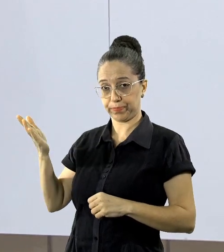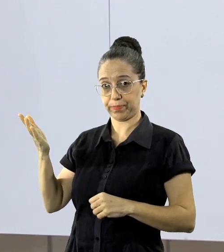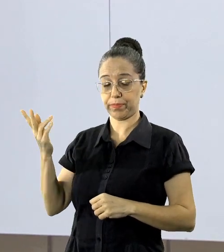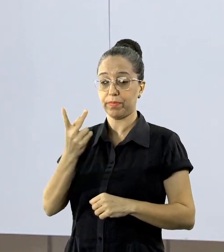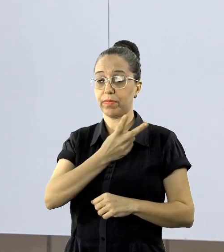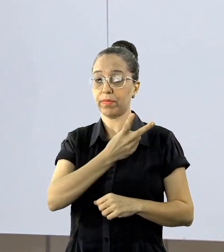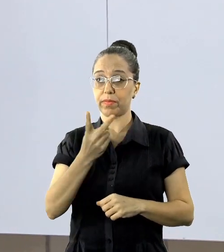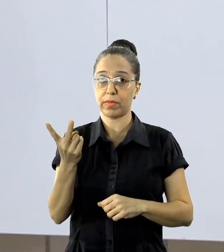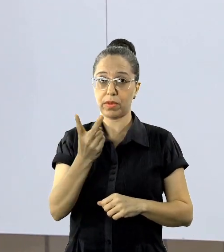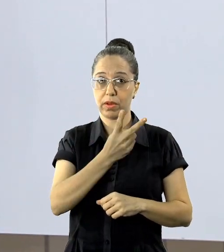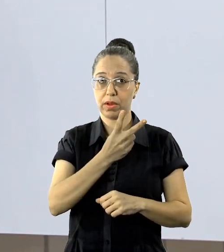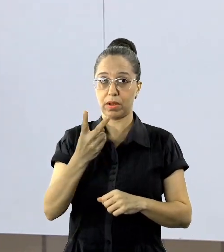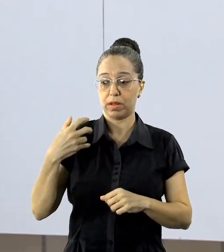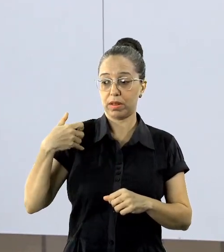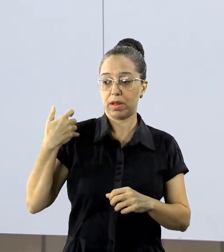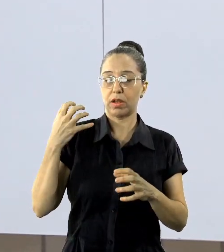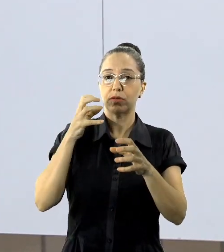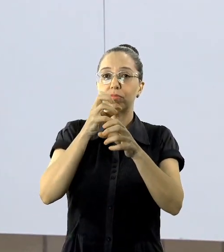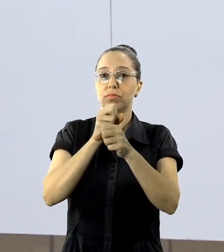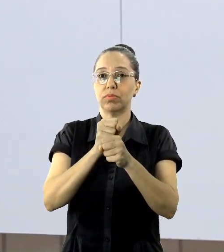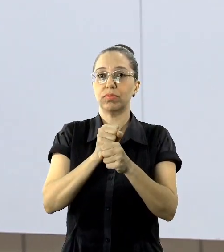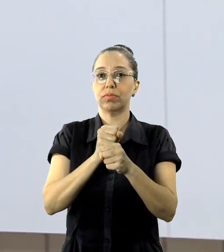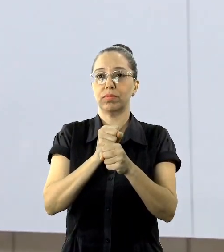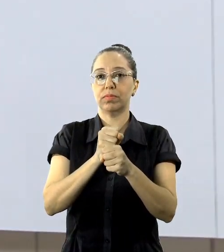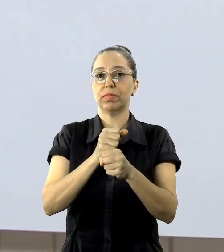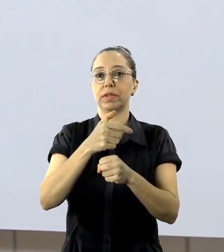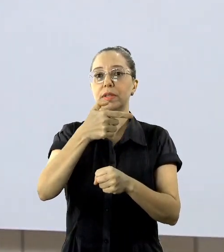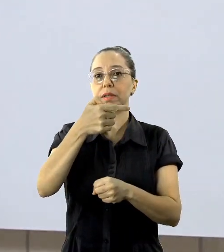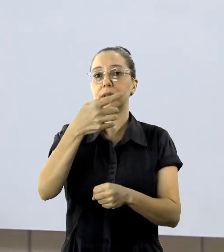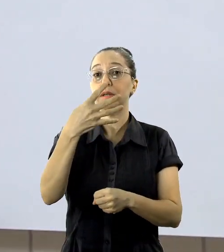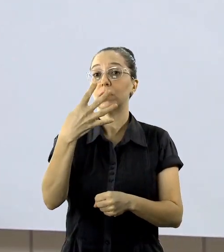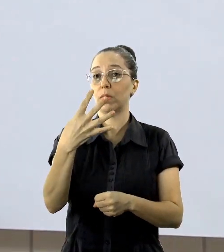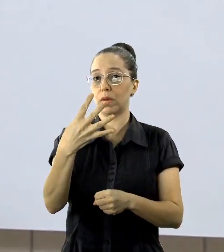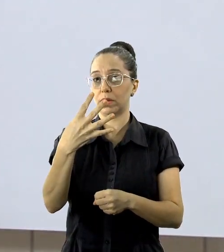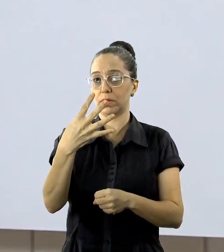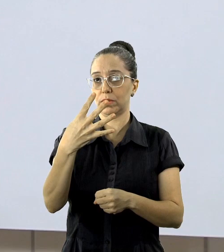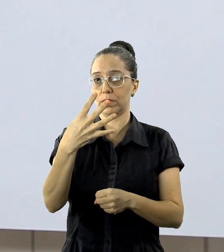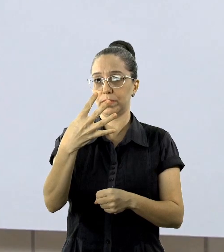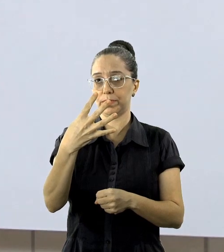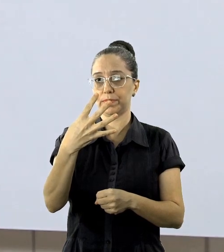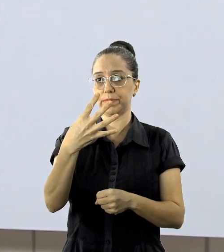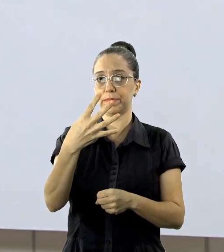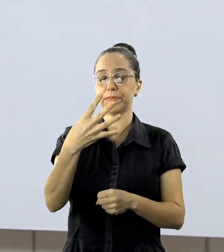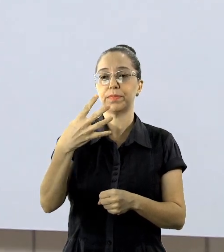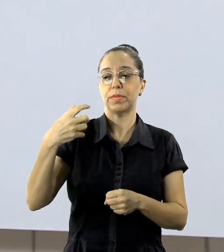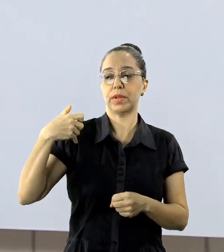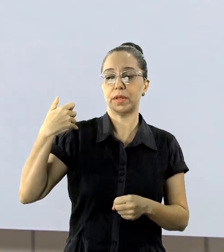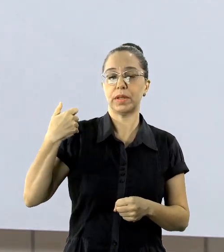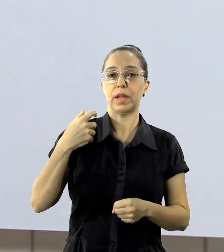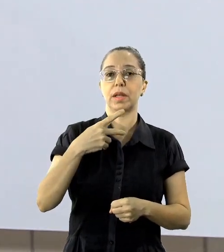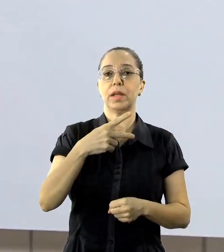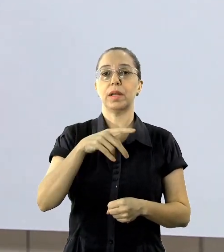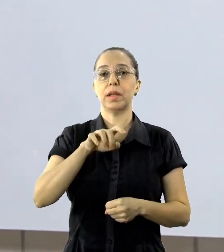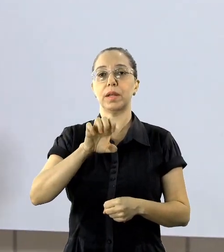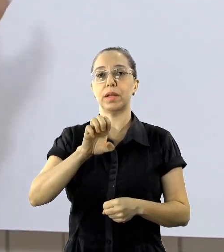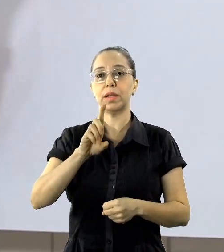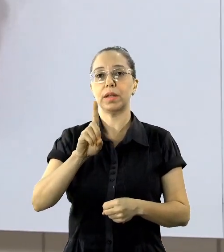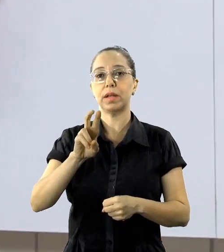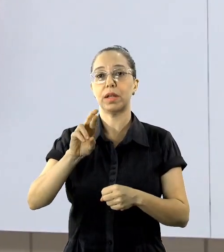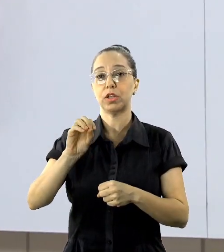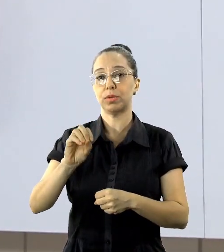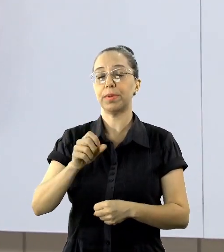é 74 anos. E você sabe que a idade de Pedro é 18. Pensa comigo.